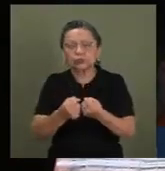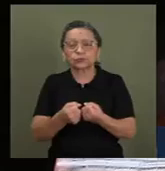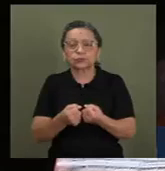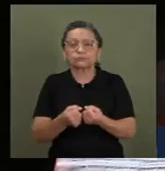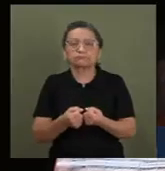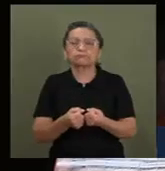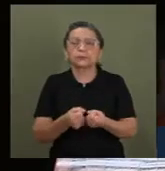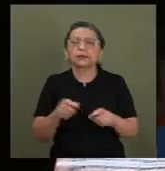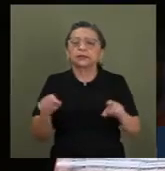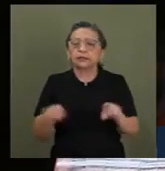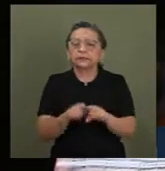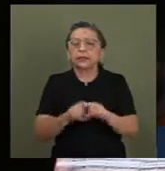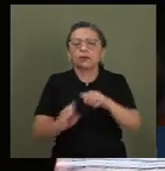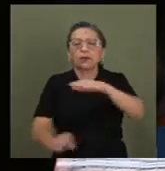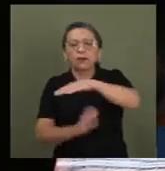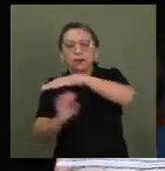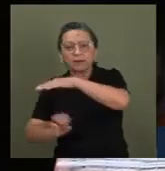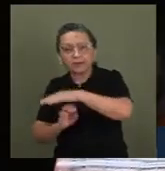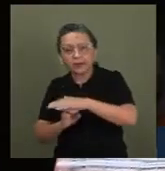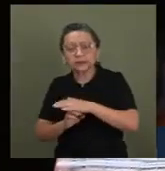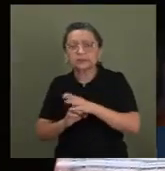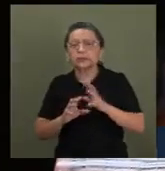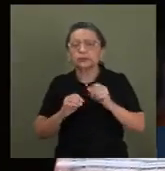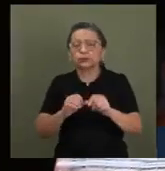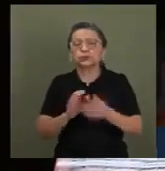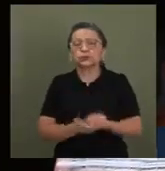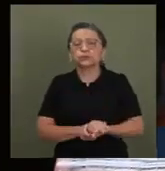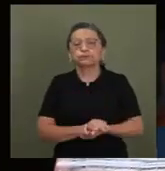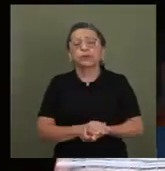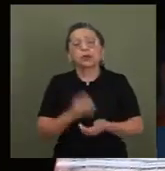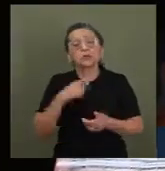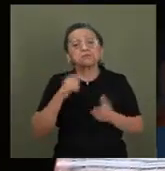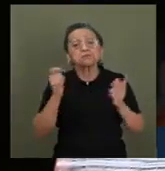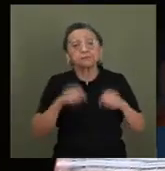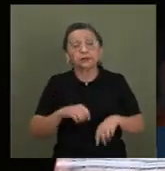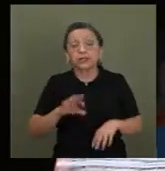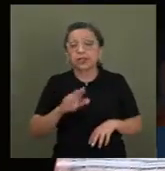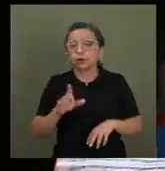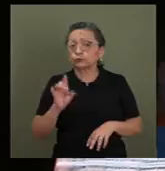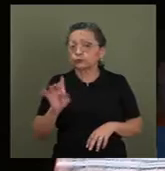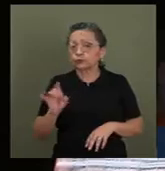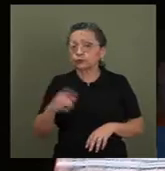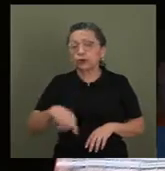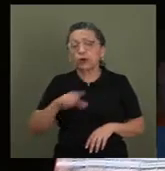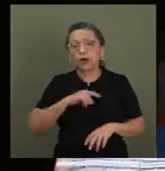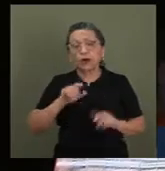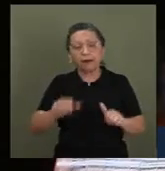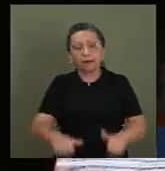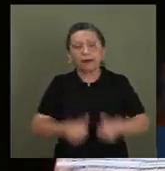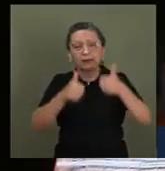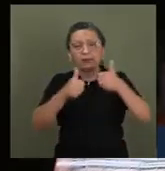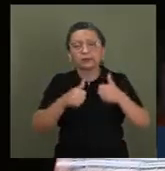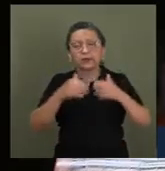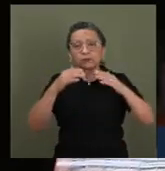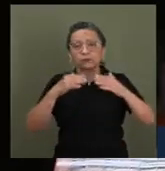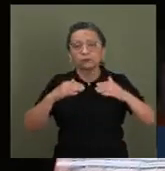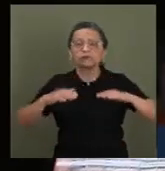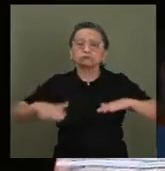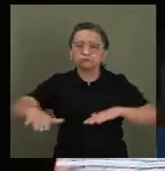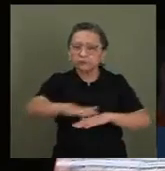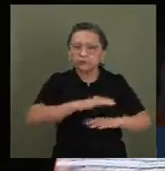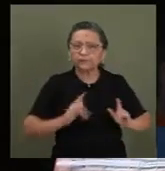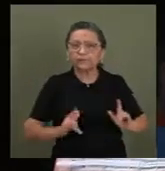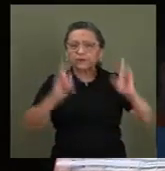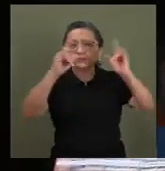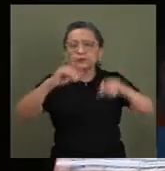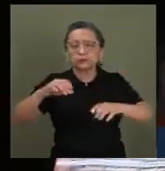e concessionárias Fraport permitiu não só a reconstrução física do terminal,